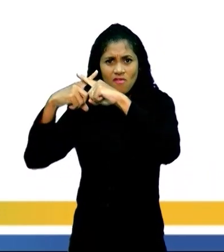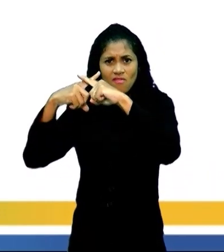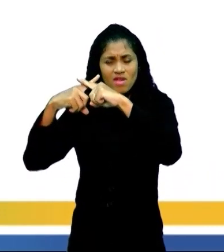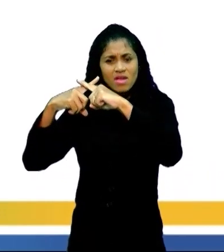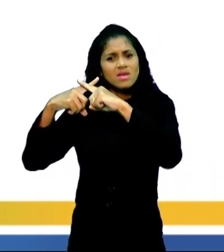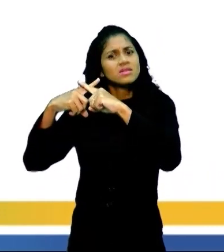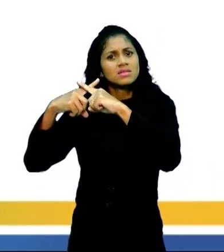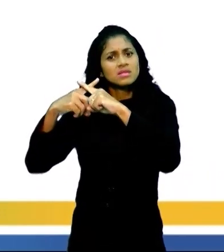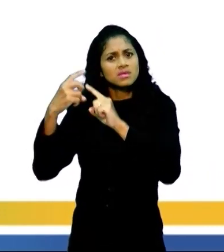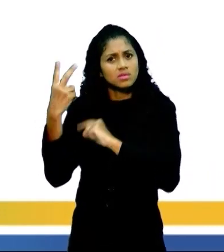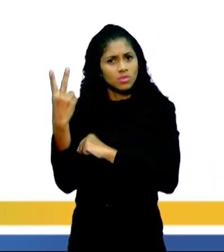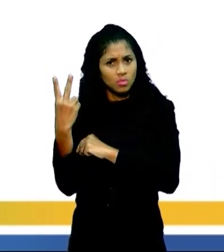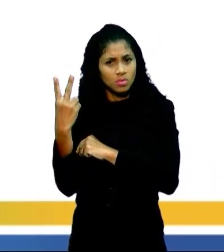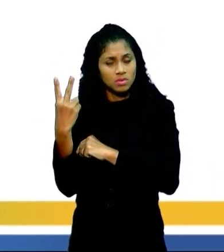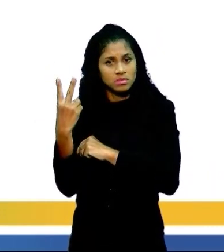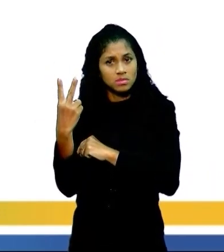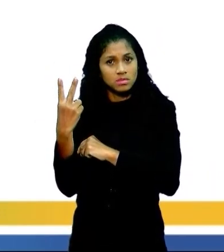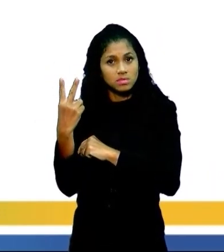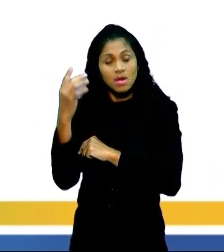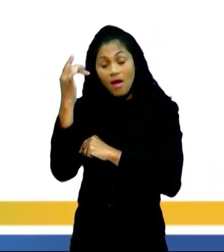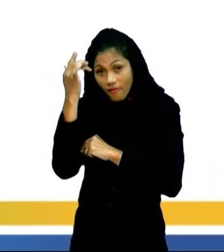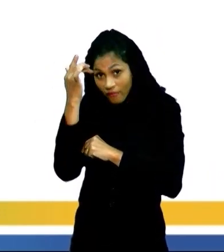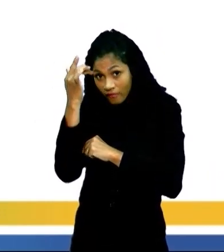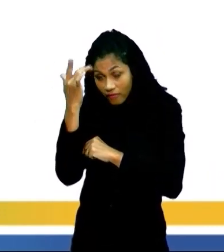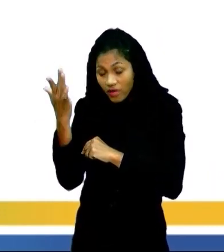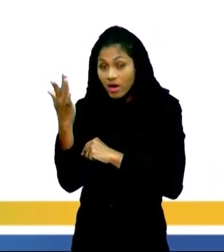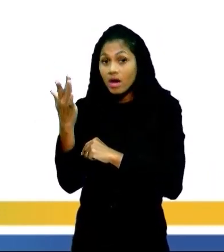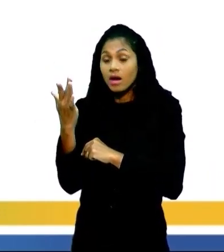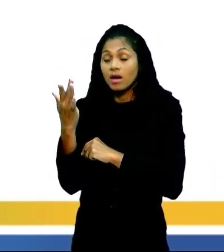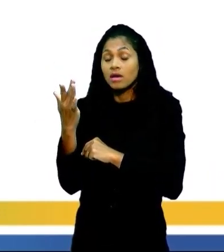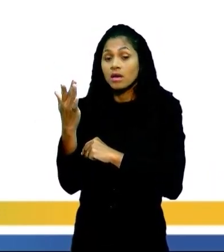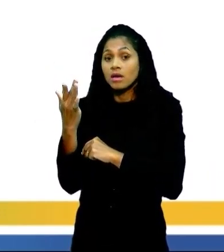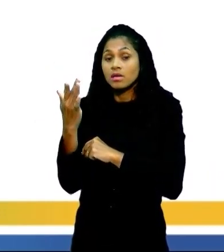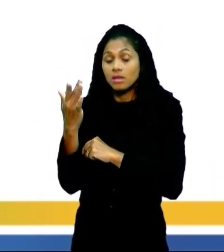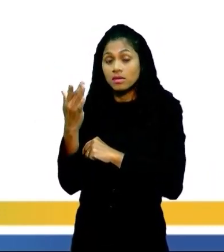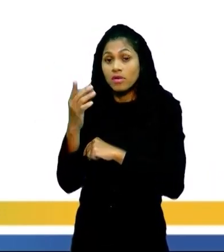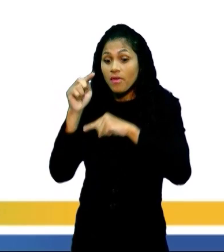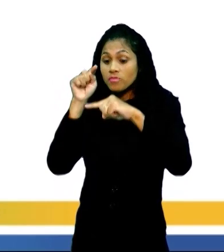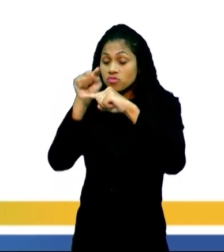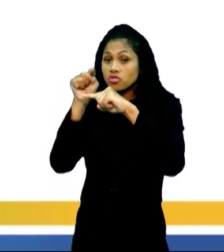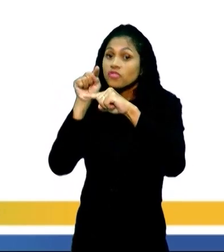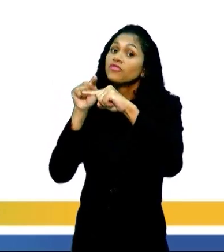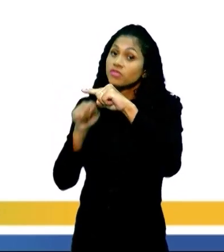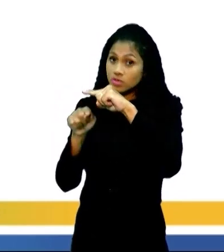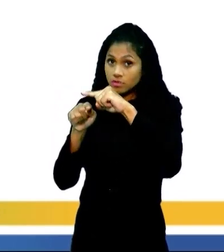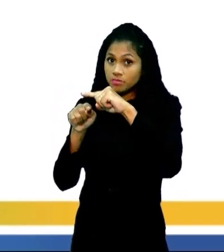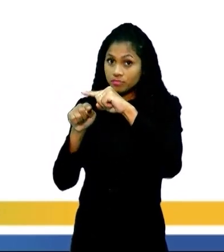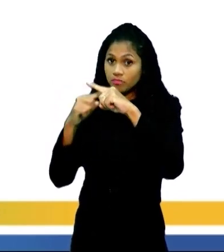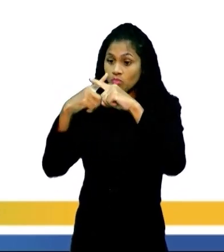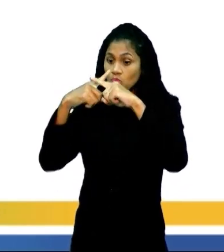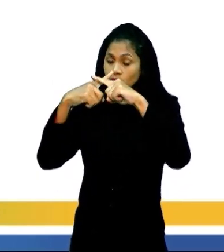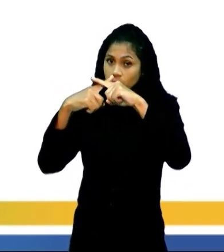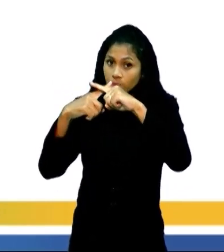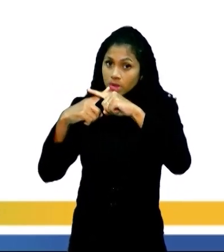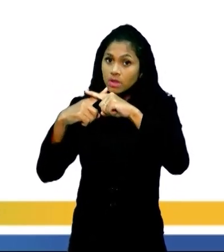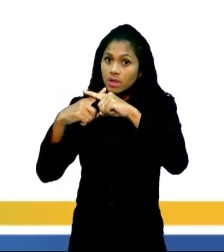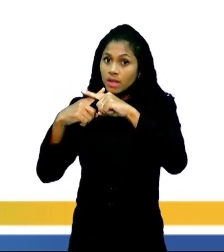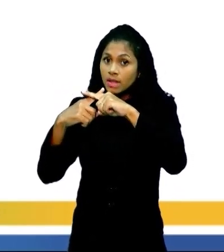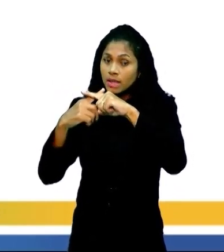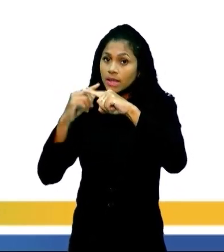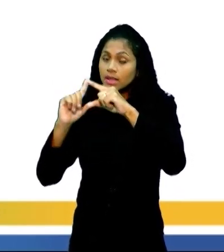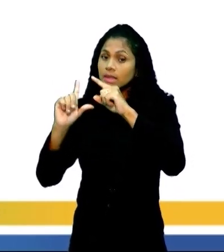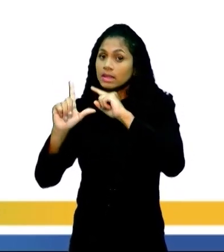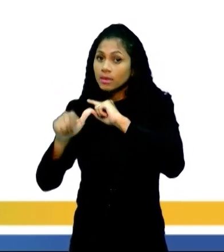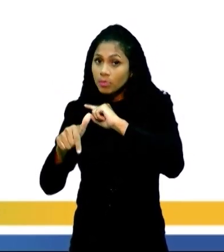Daí fica fácil, pessoal, tá? Que a gente vai para a divisão. Multiplica o